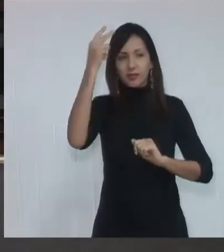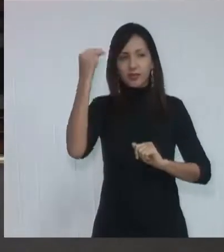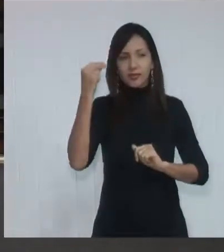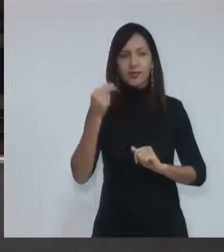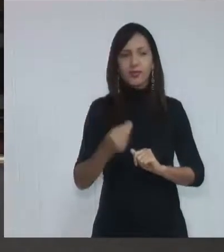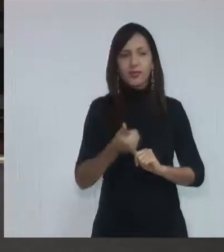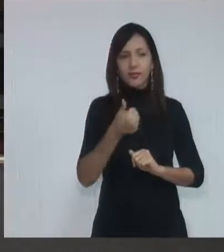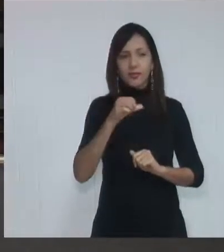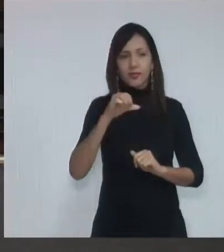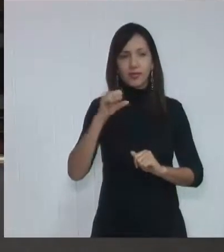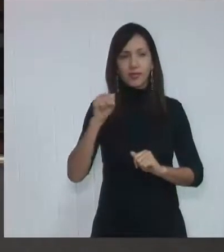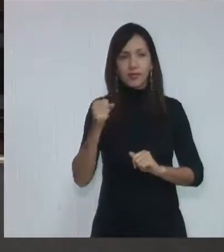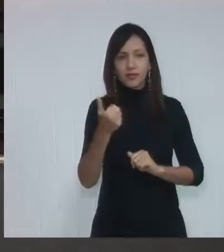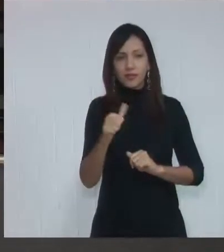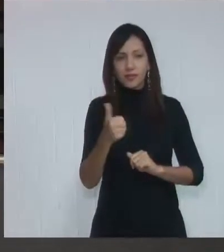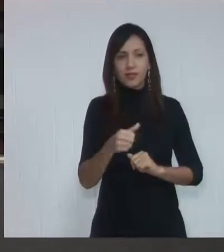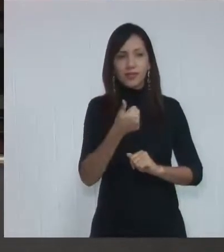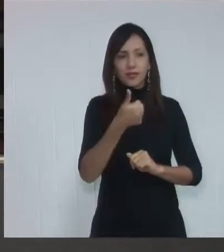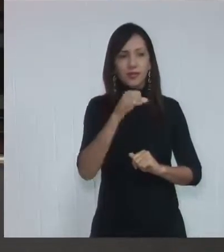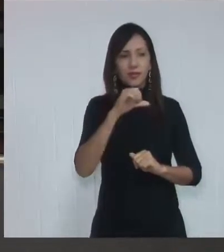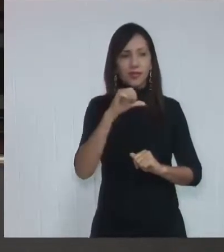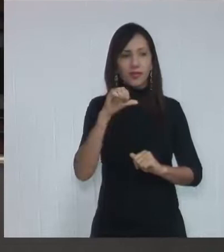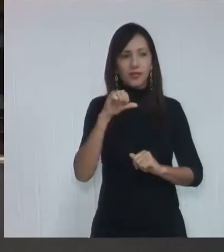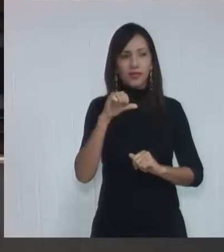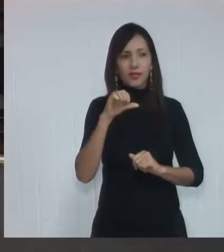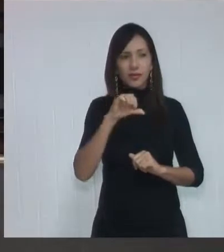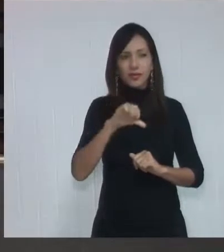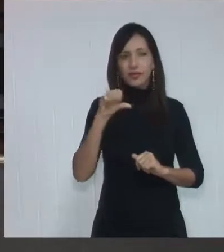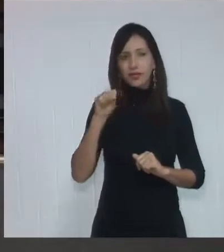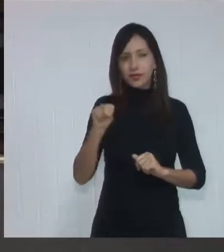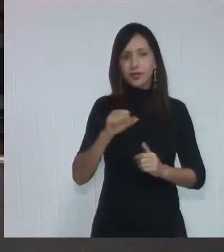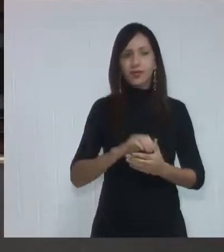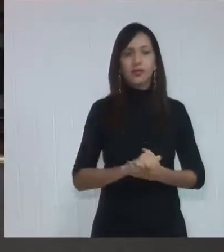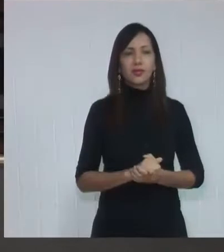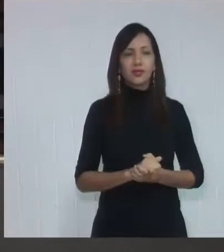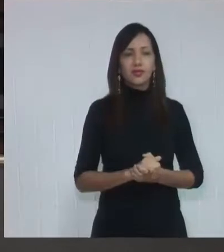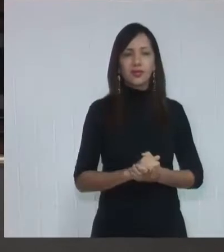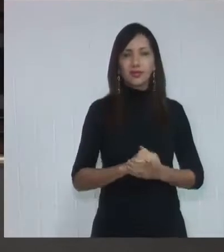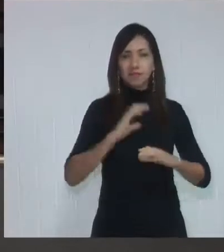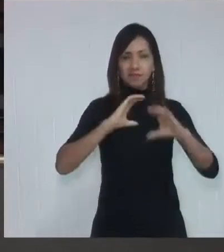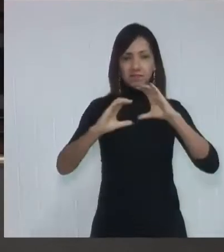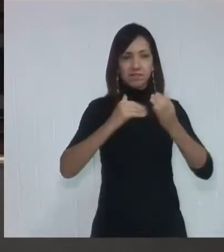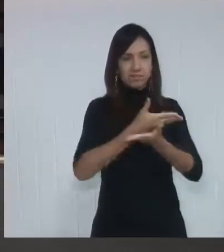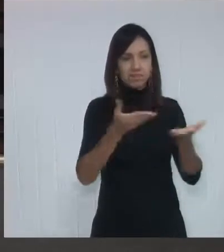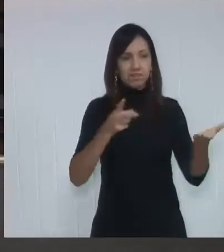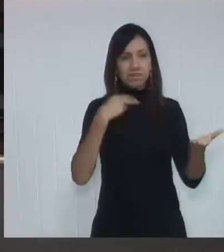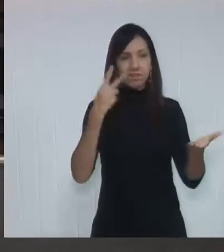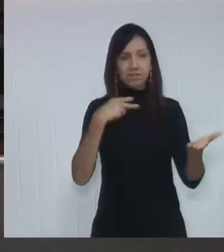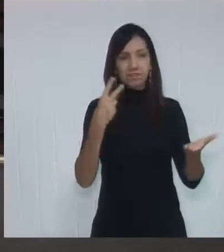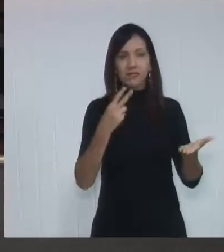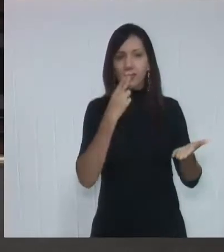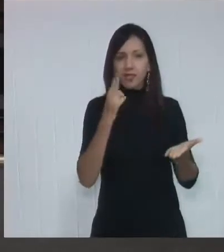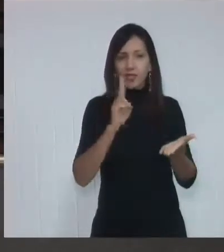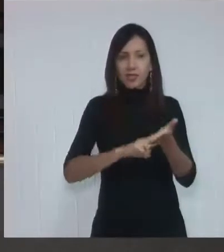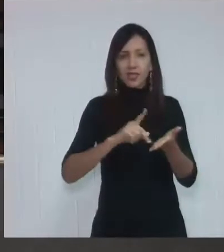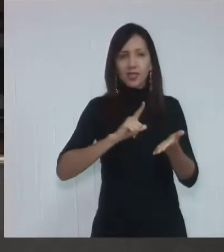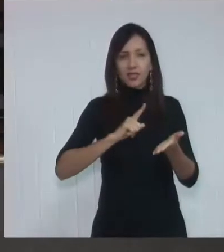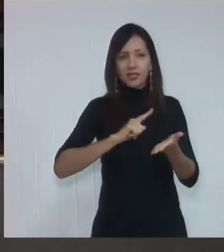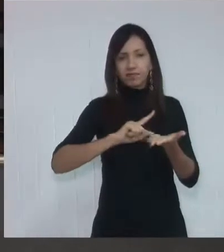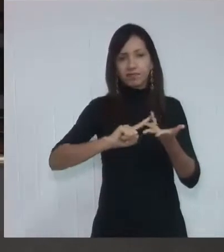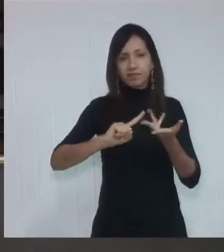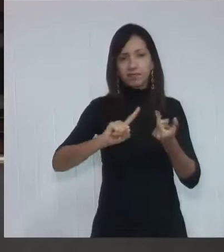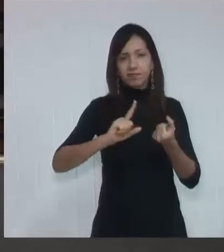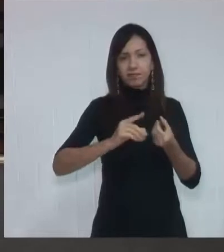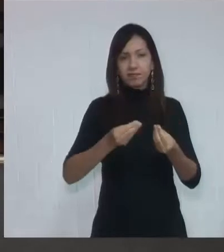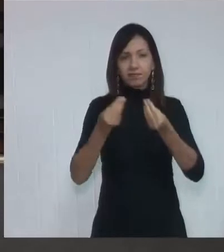de 1991. Encaminhe-se. Comunicamos aos senhores vereadores que as demais correspondências recebidas diversas para a